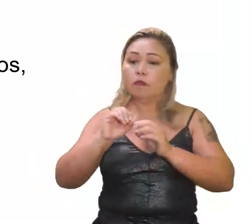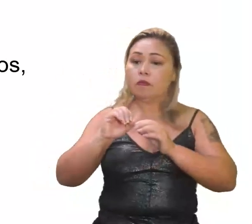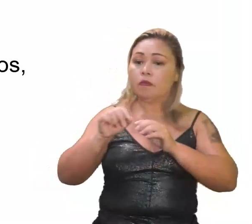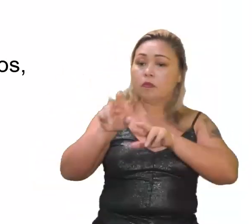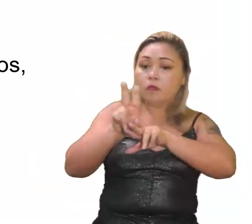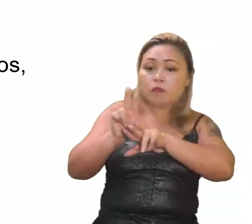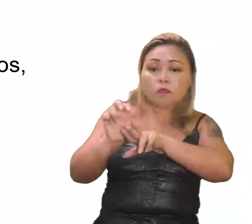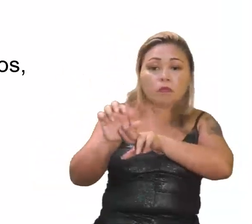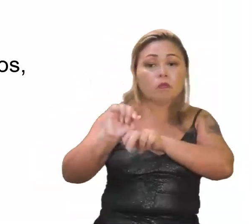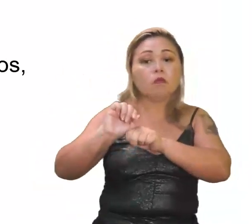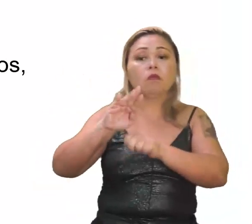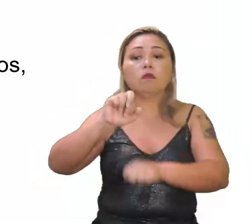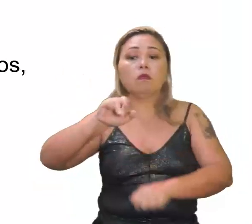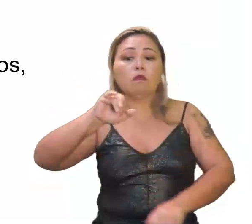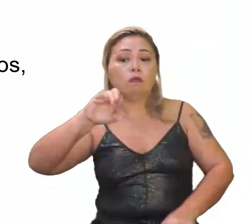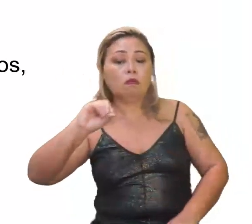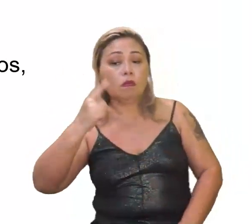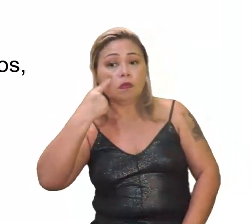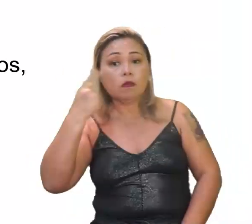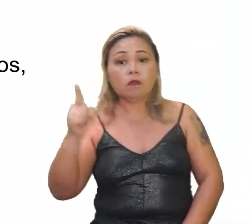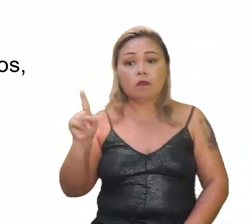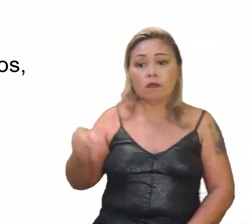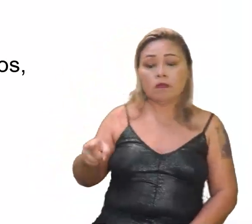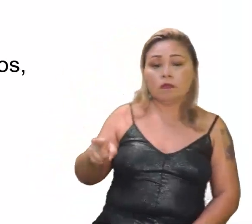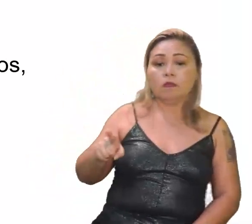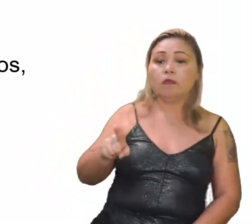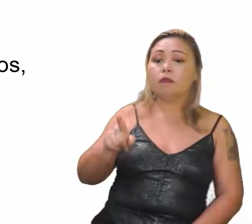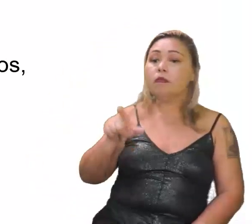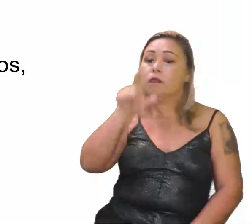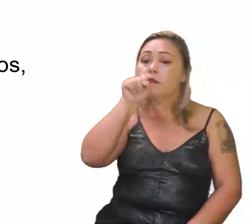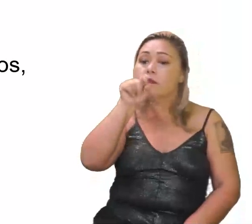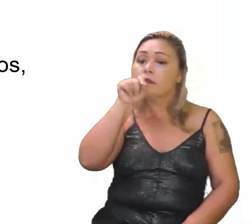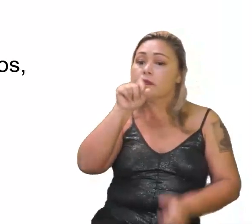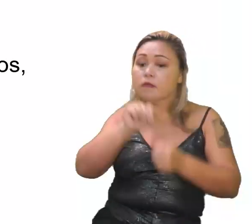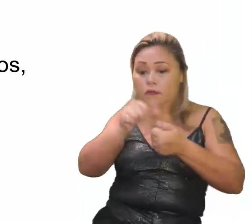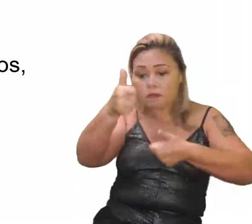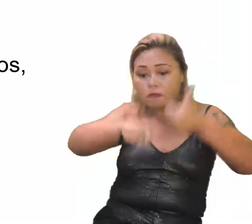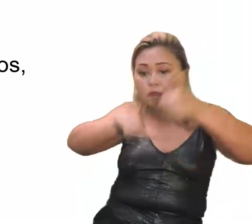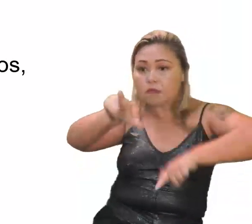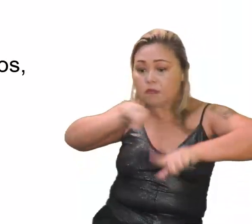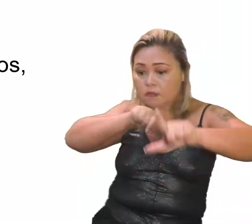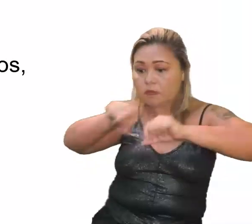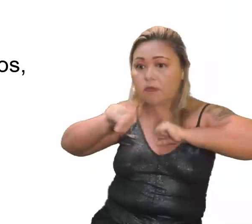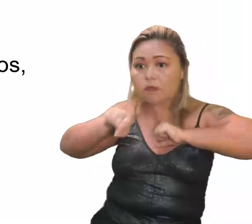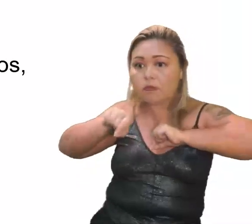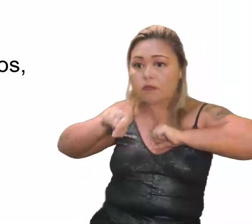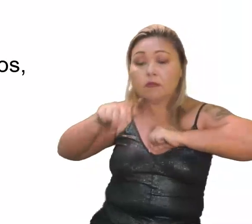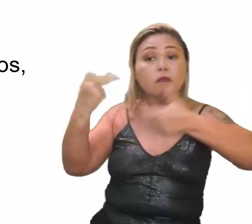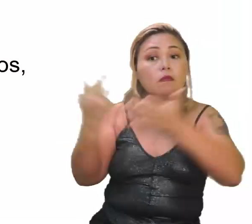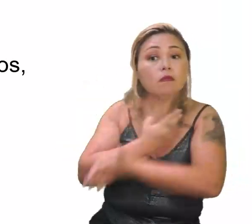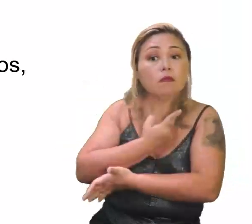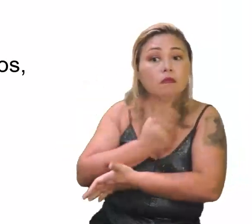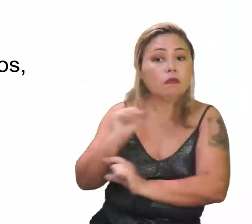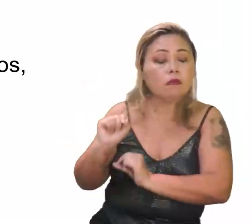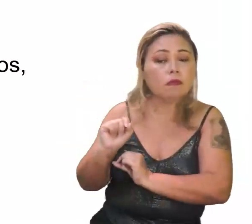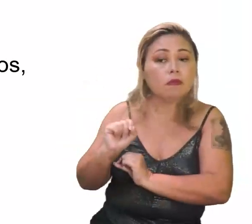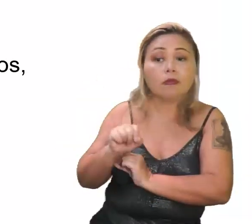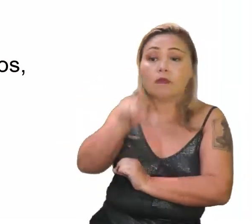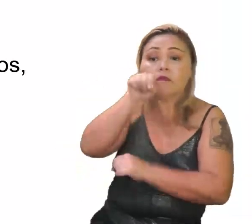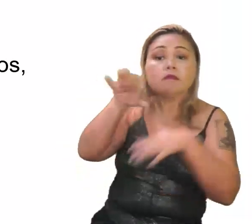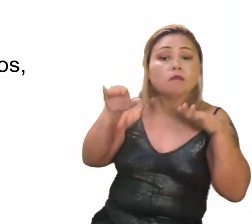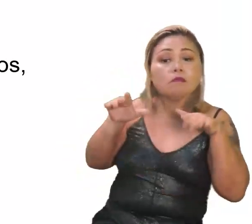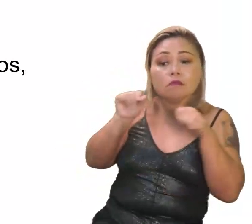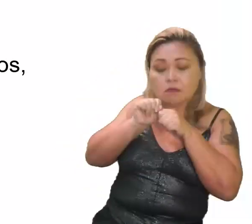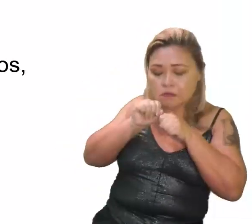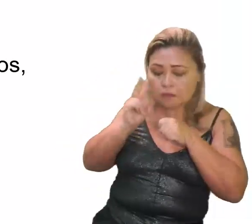nos besouros. Presta atenção, o pássaro é um agente de seleção. O que aconteceu? Veio o